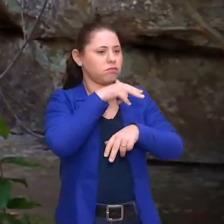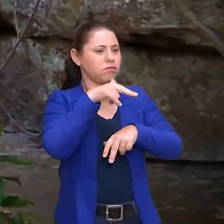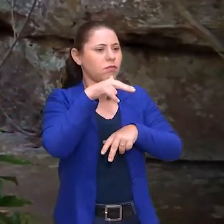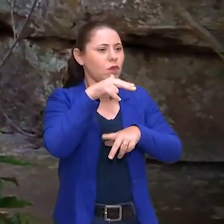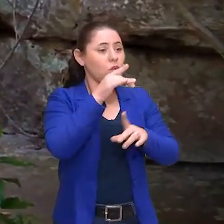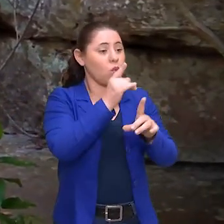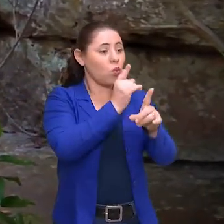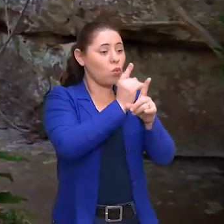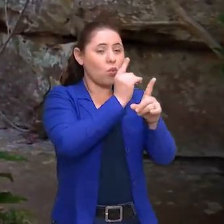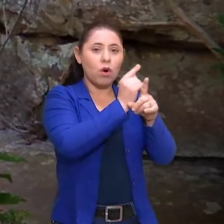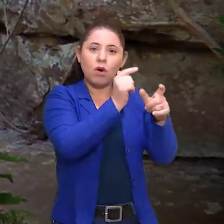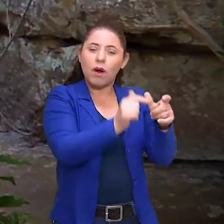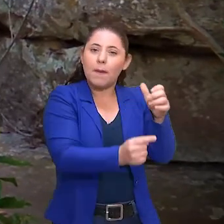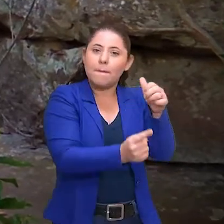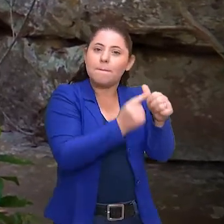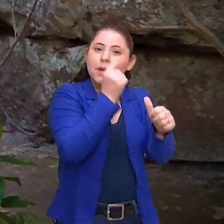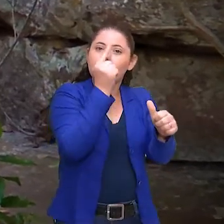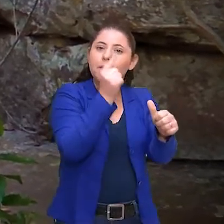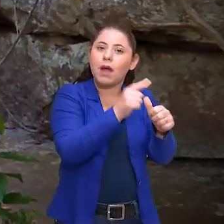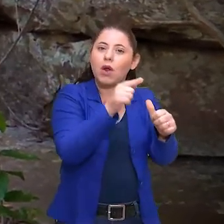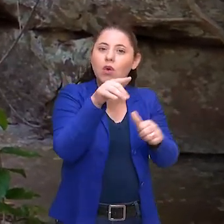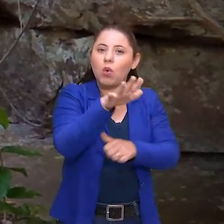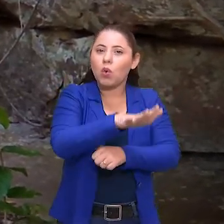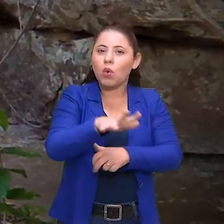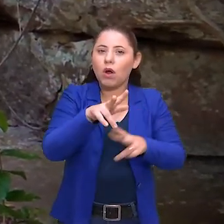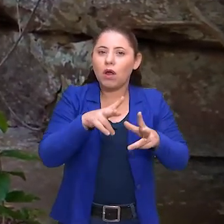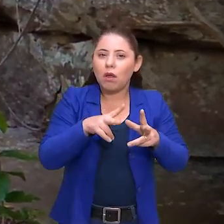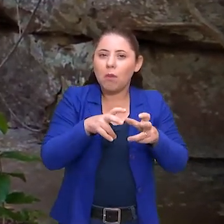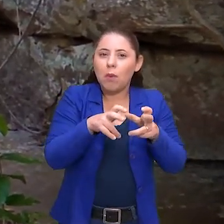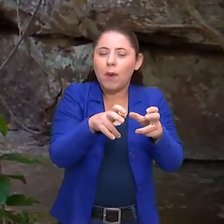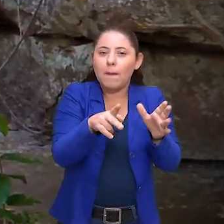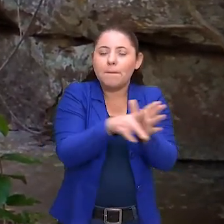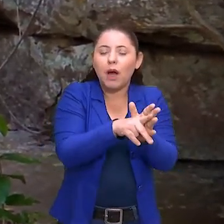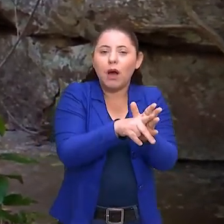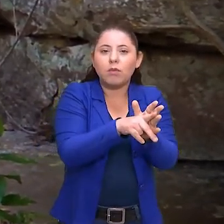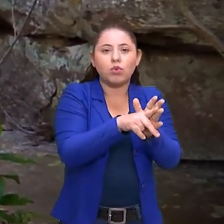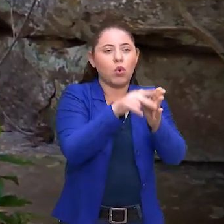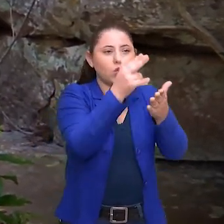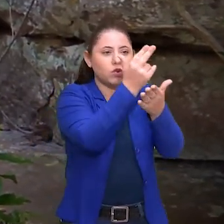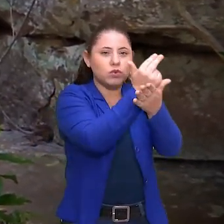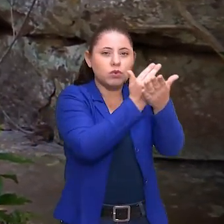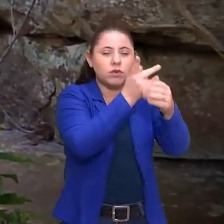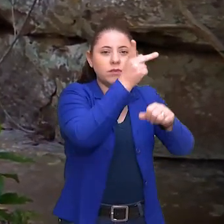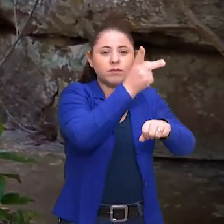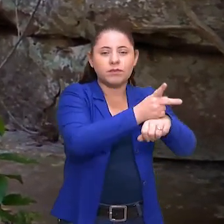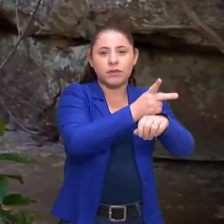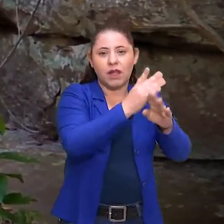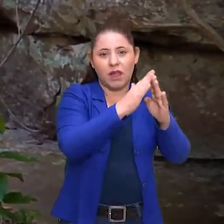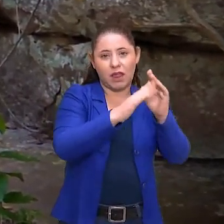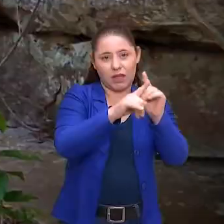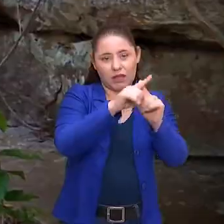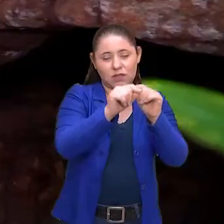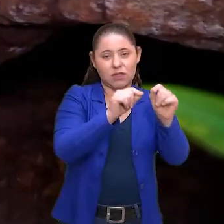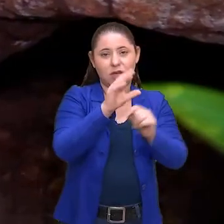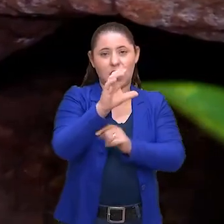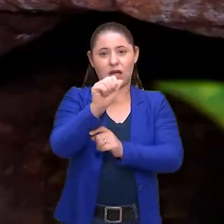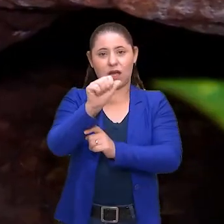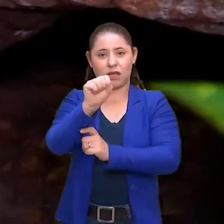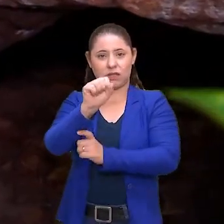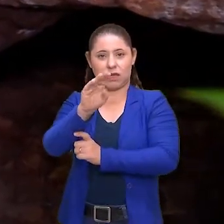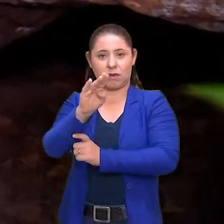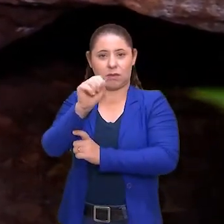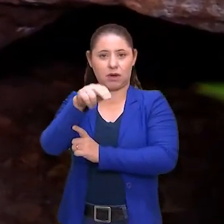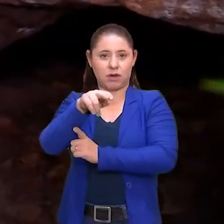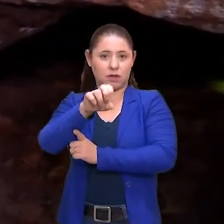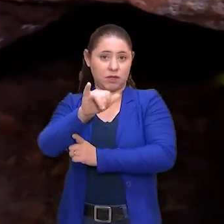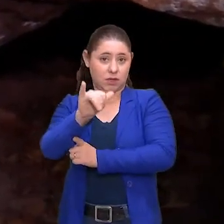passando por esse lugar que a gente descobriu aqui o primeiro sítio em arte rupestre da igrejinha, que a gente batizou de Casa do